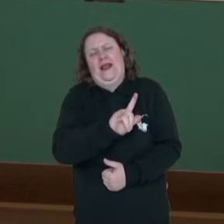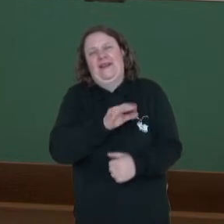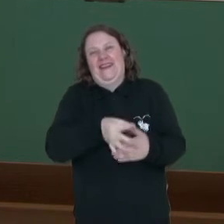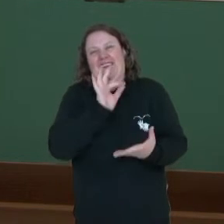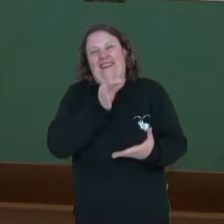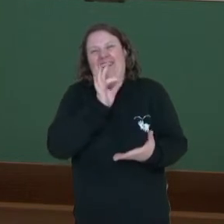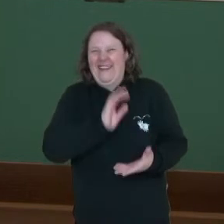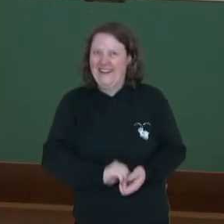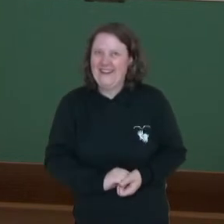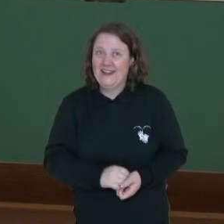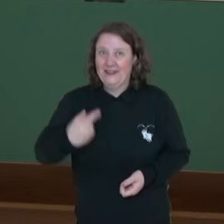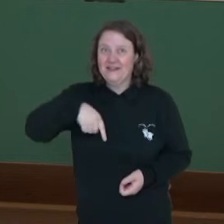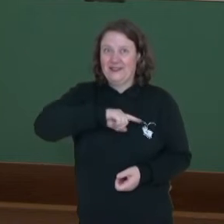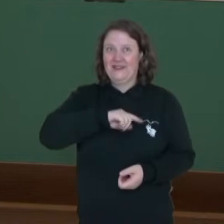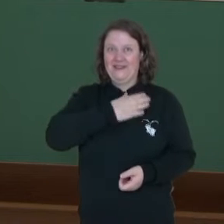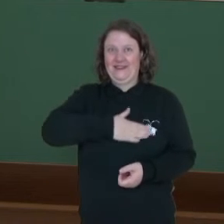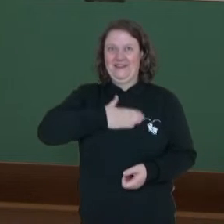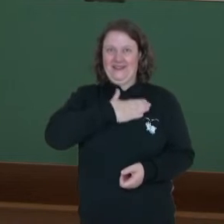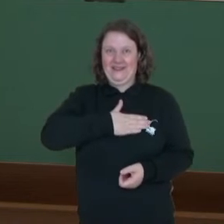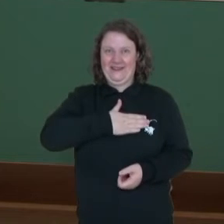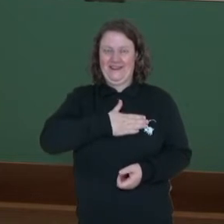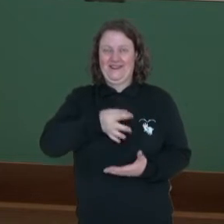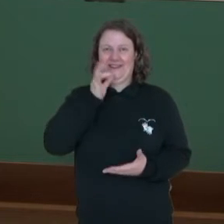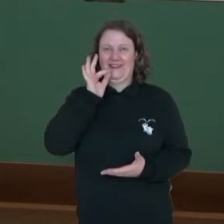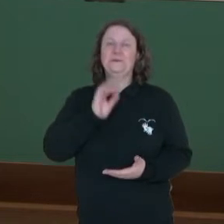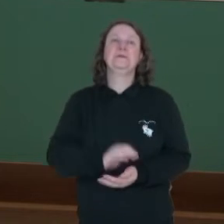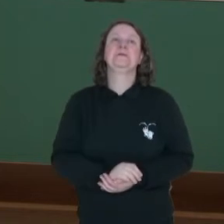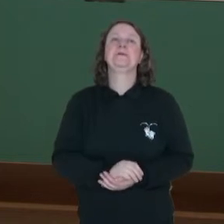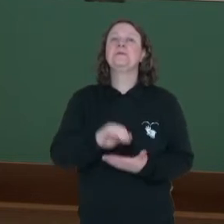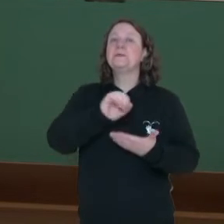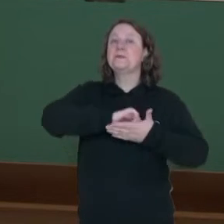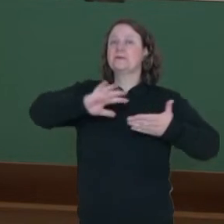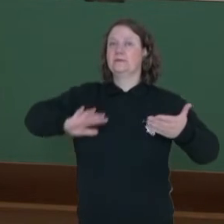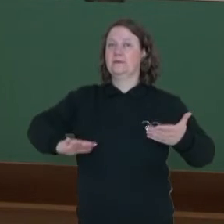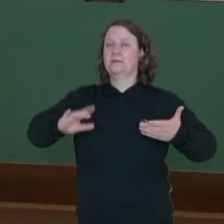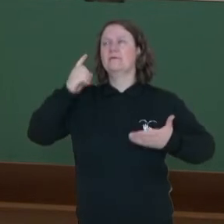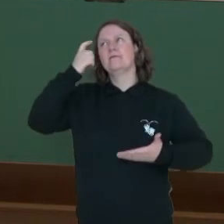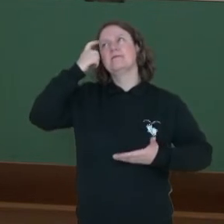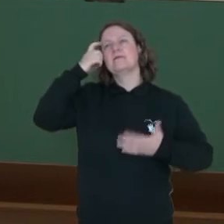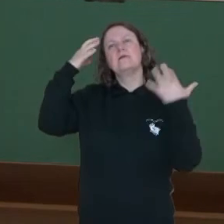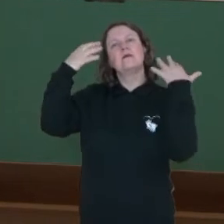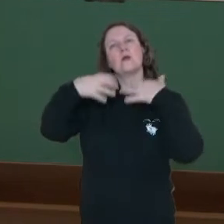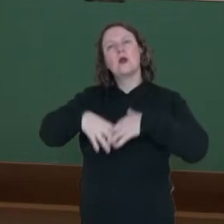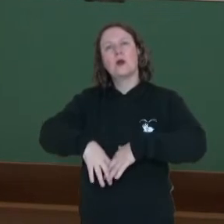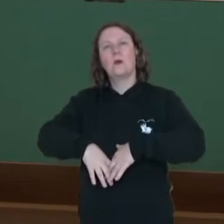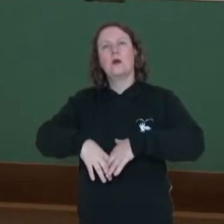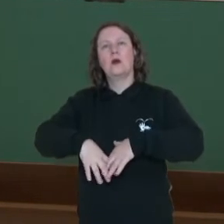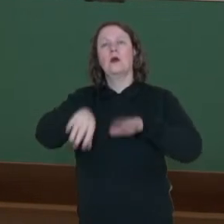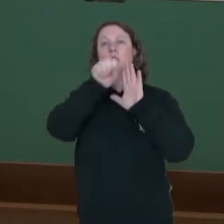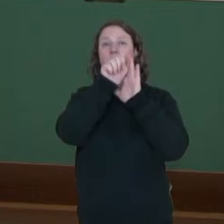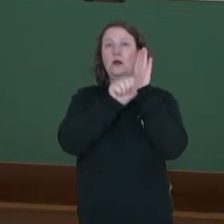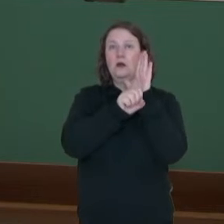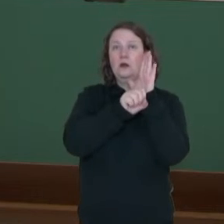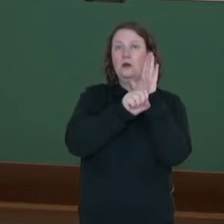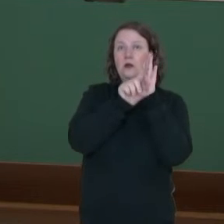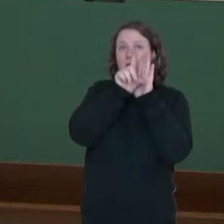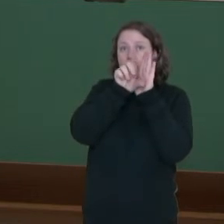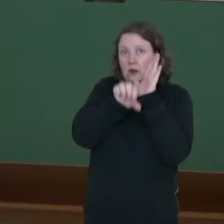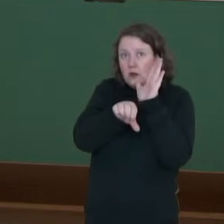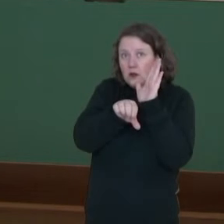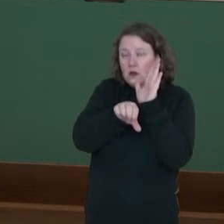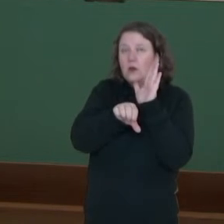um dos maiores consumidores de café. E aqui uma atividade, vamos pensar um pouquinho, né? Durante o século